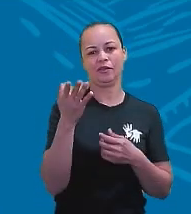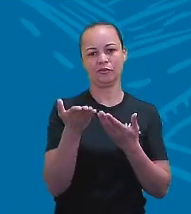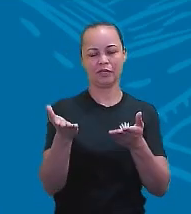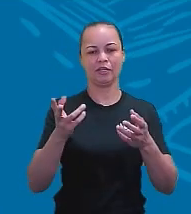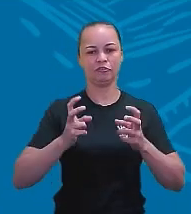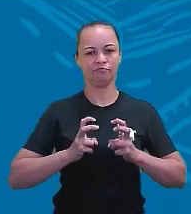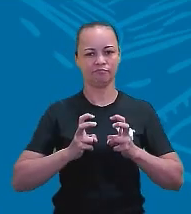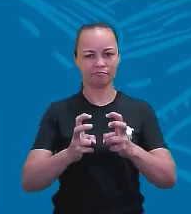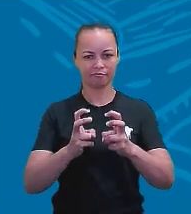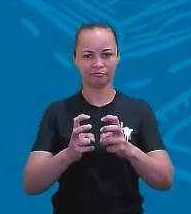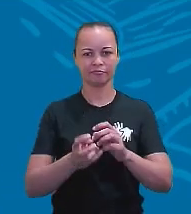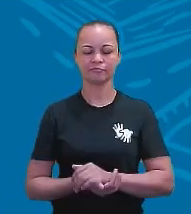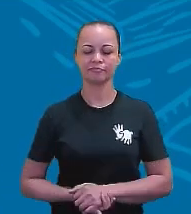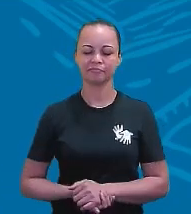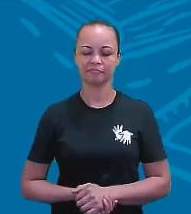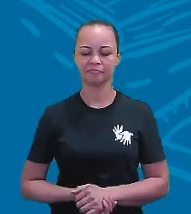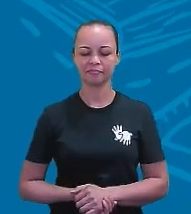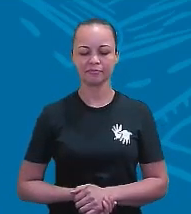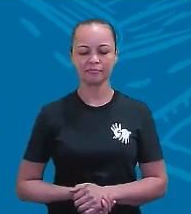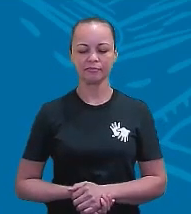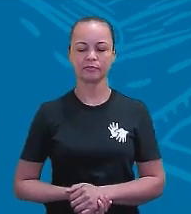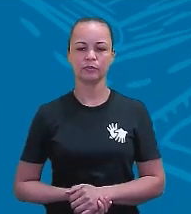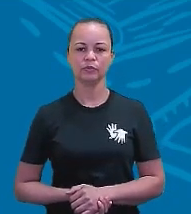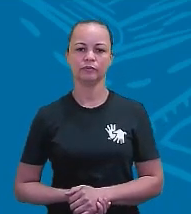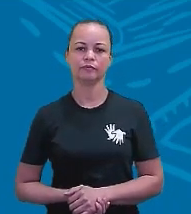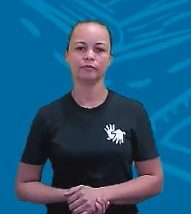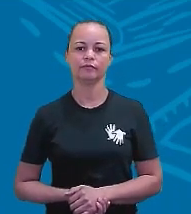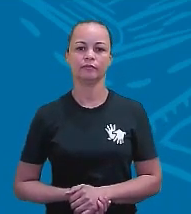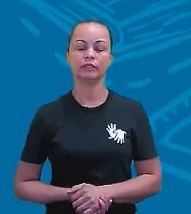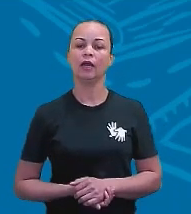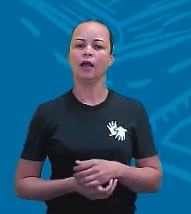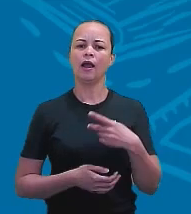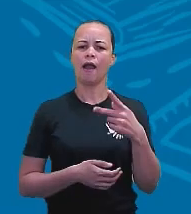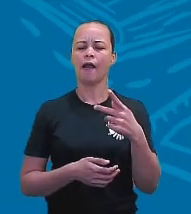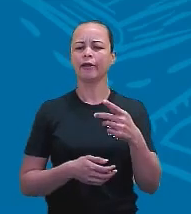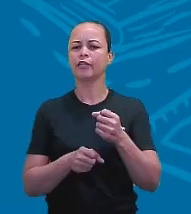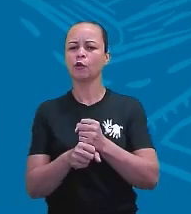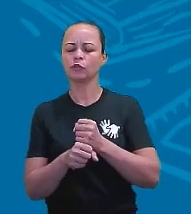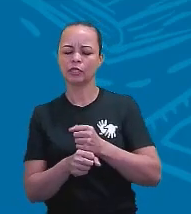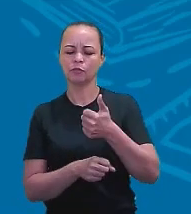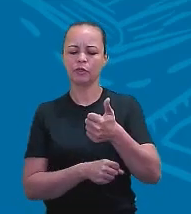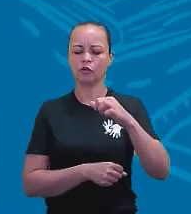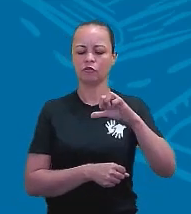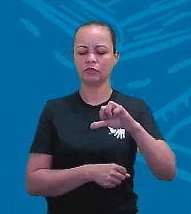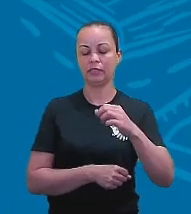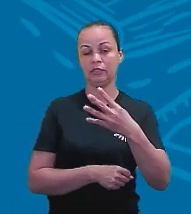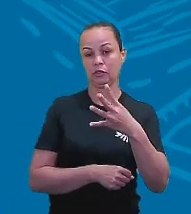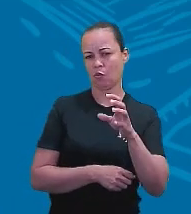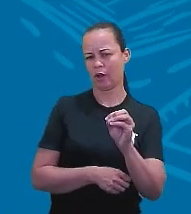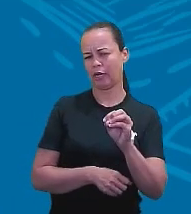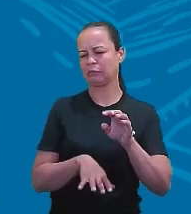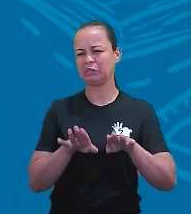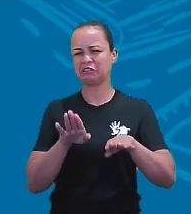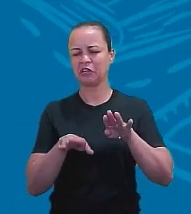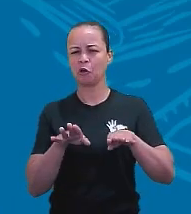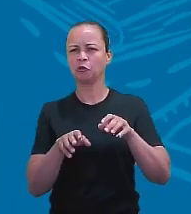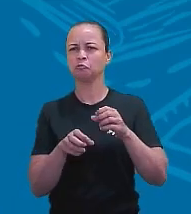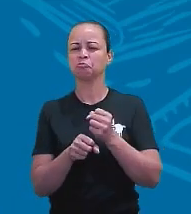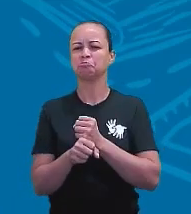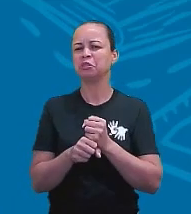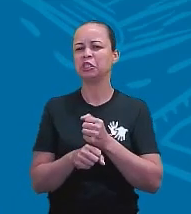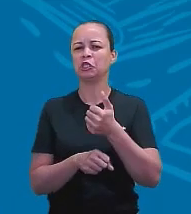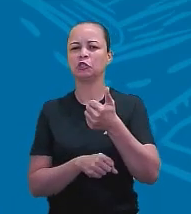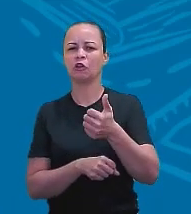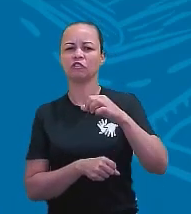ferrovias, certo? Bom, aqui ele colocou nos anos de 1940, mas ficou aí em torno de